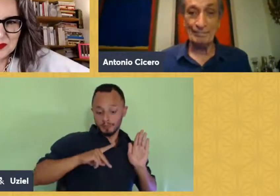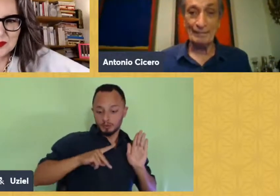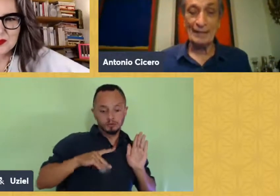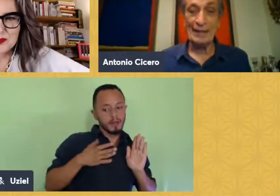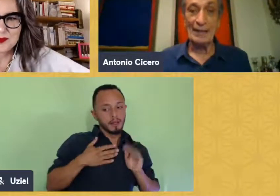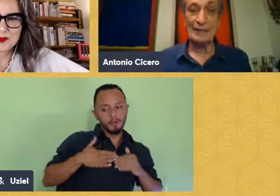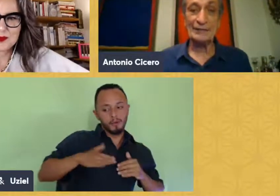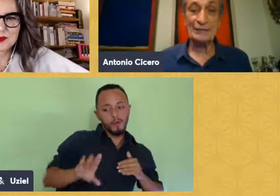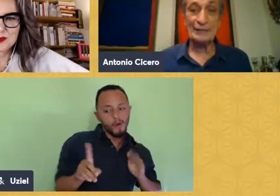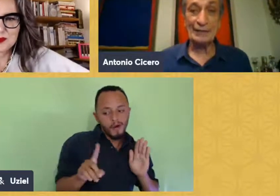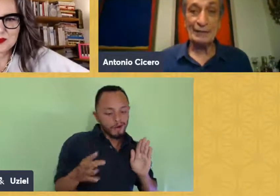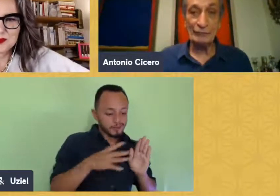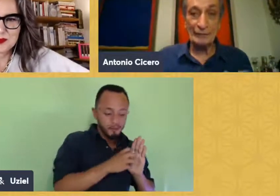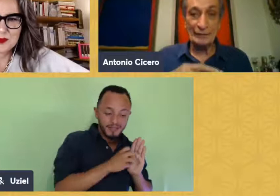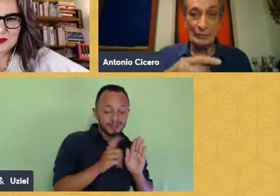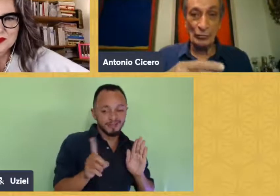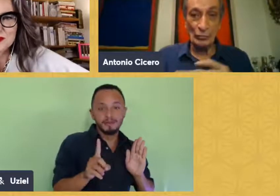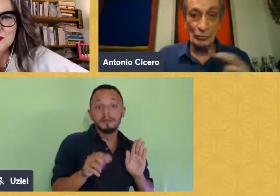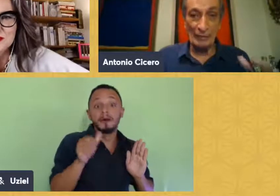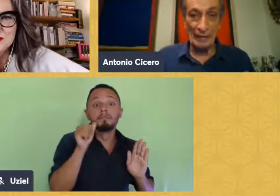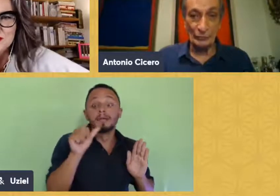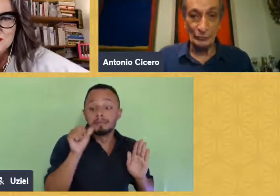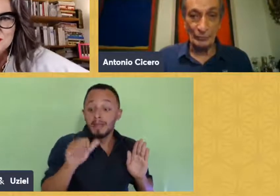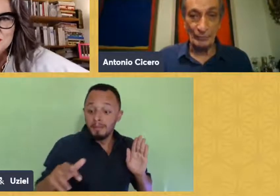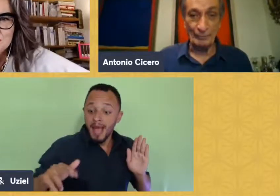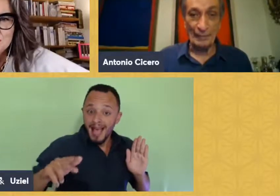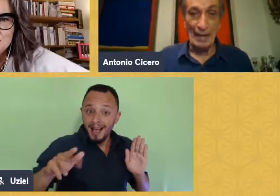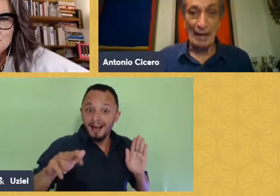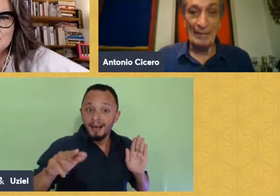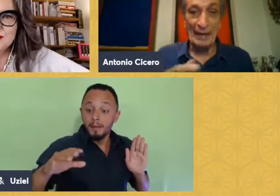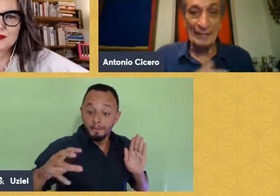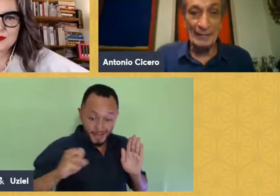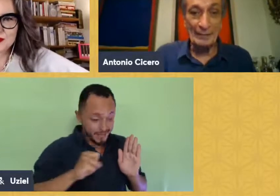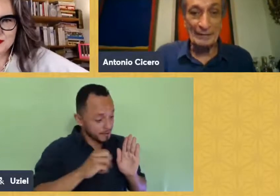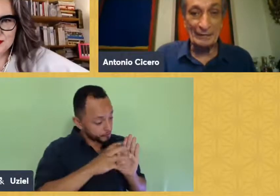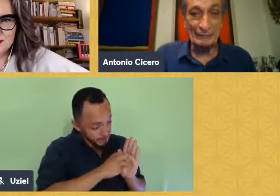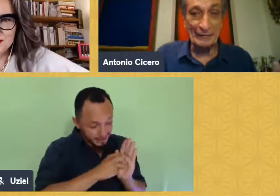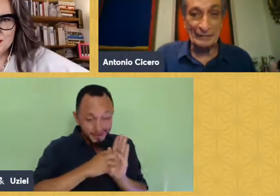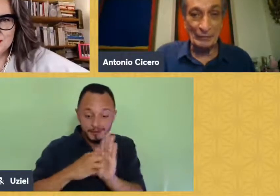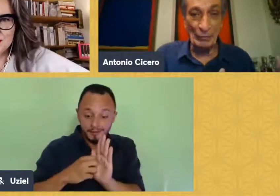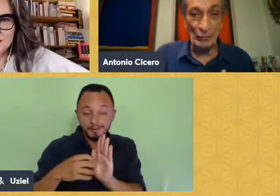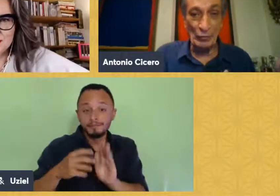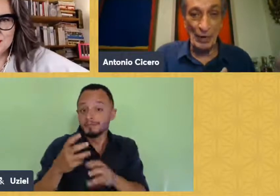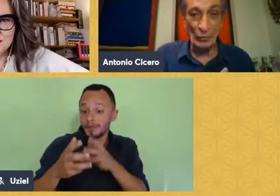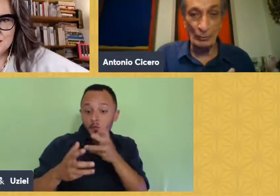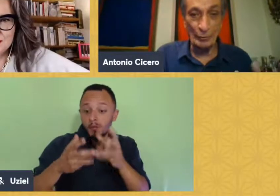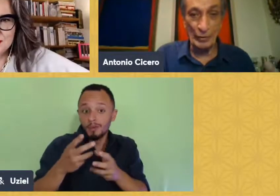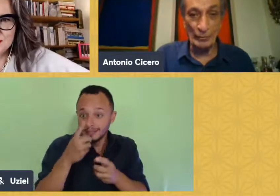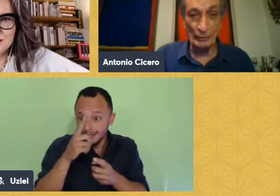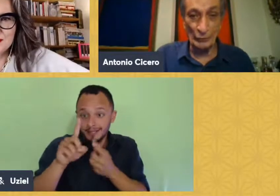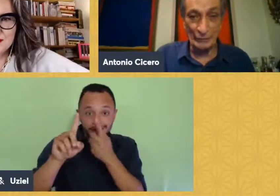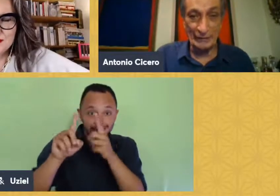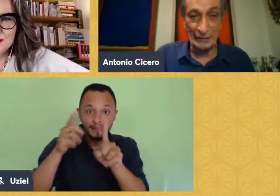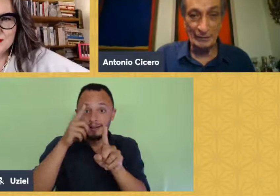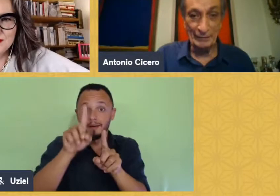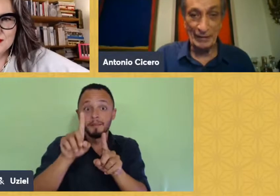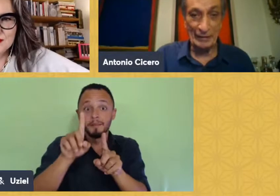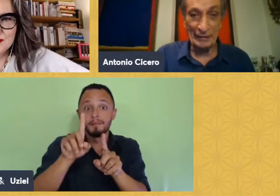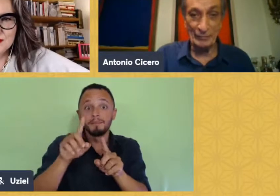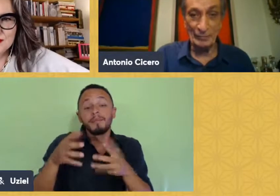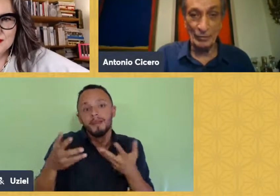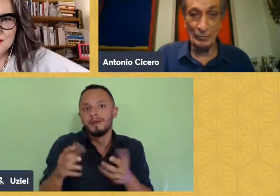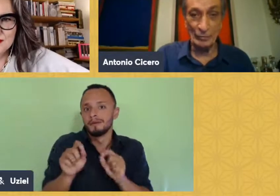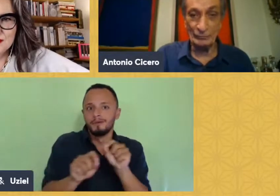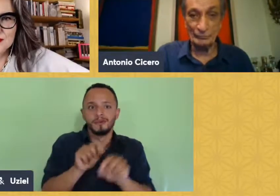daí, a gente inverteu o método. A Marina me compunha uma música,